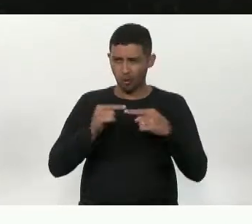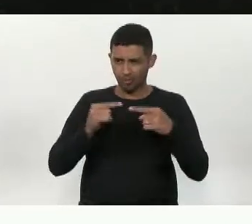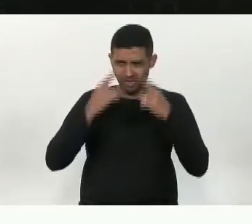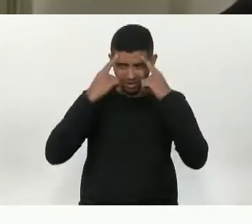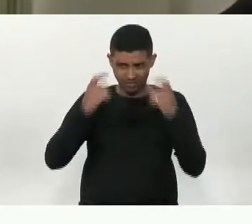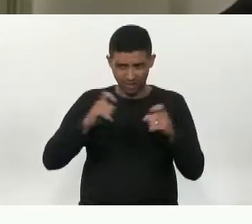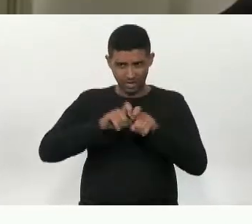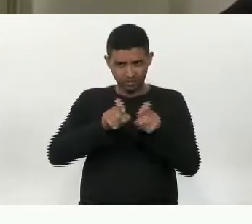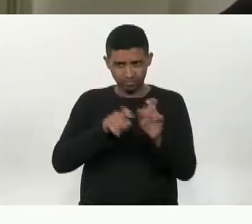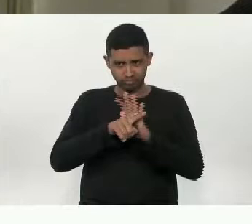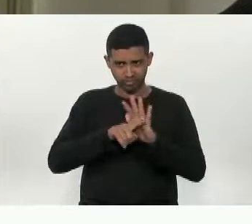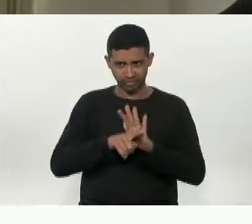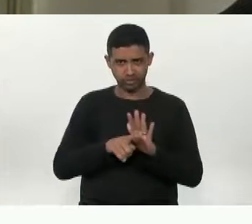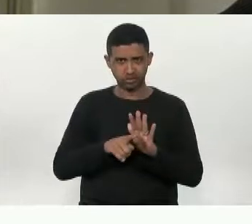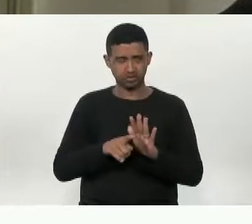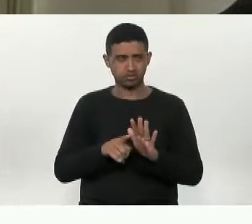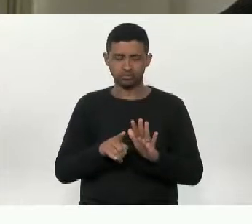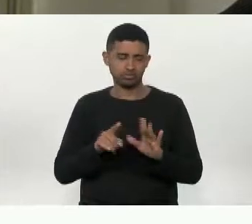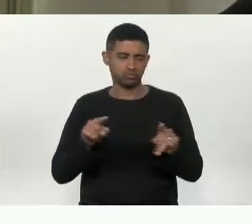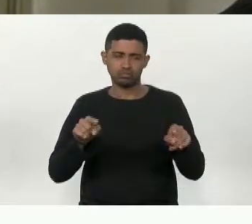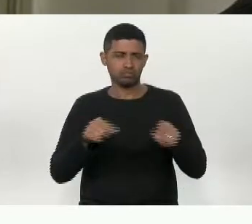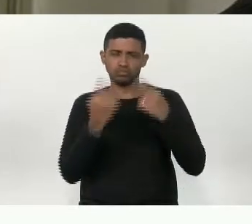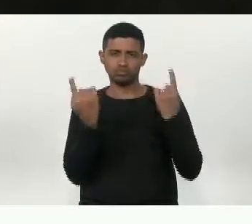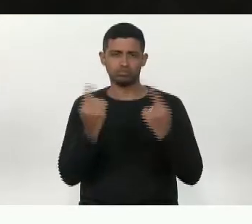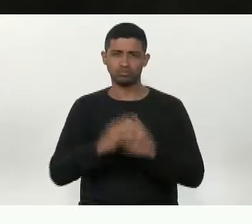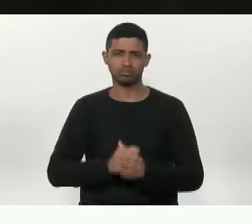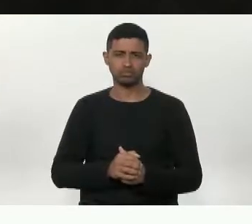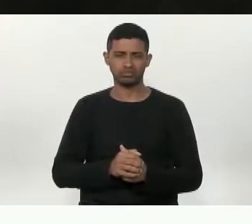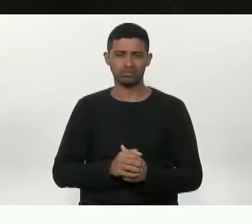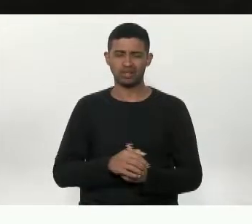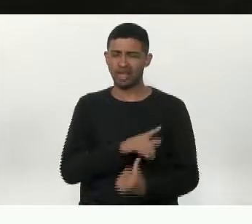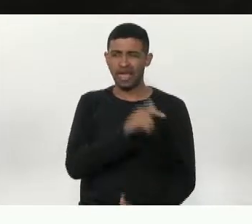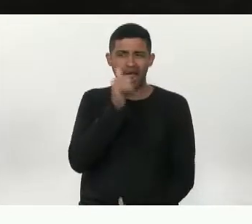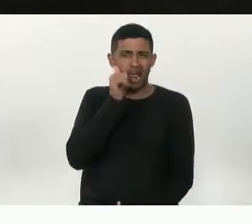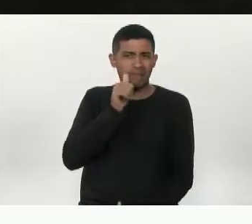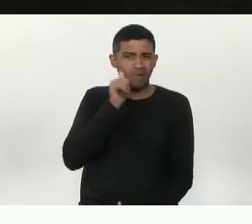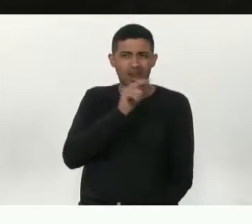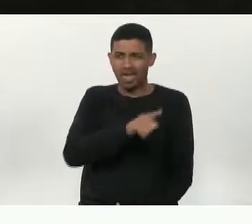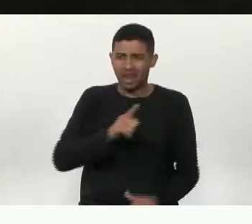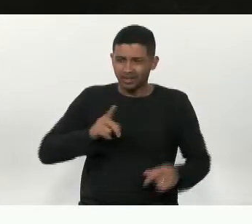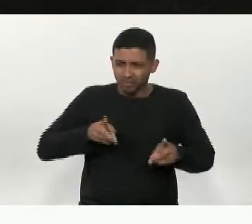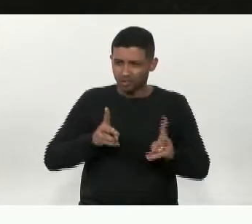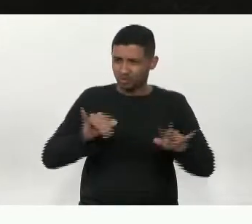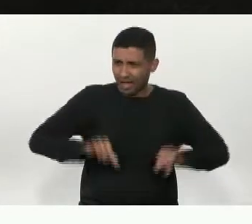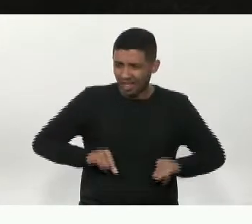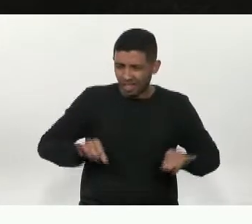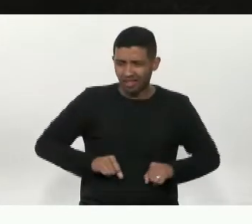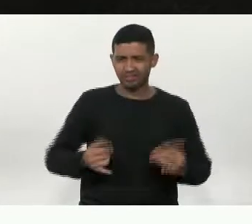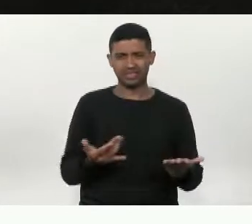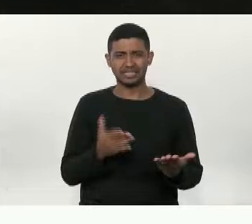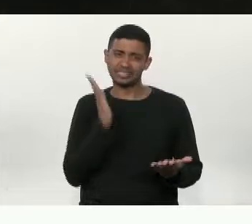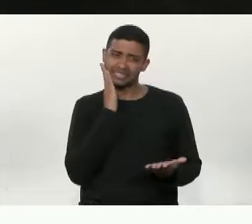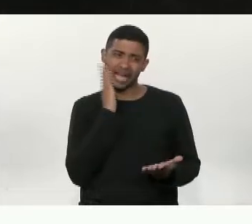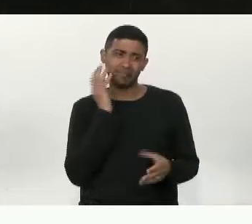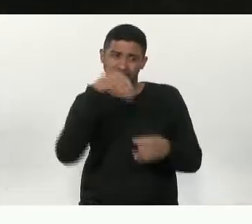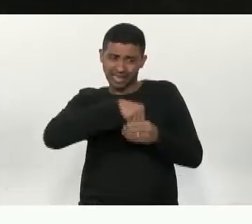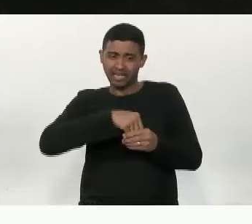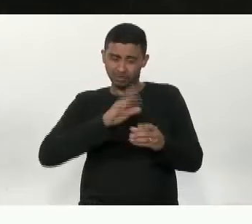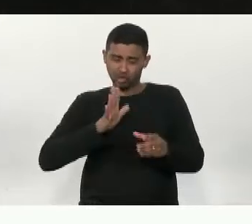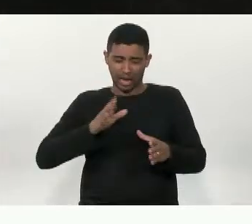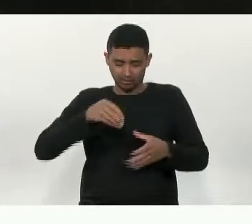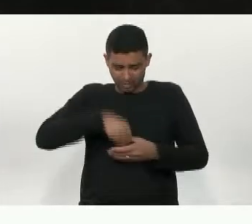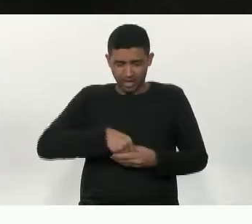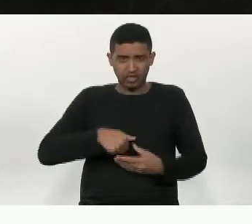obstétrica? Não. Não seria prolongar o sofrimento desta mulher com indicação do bebê já